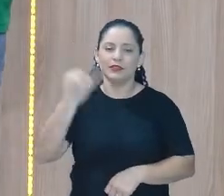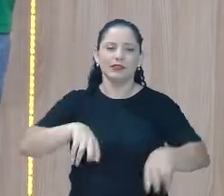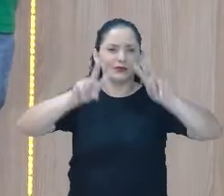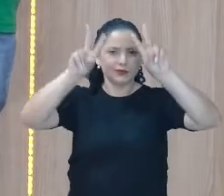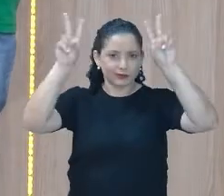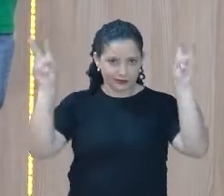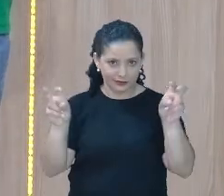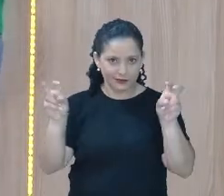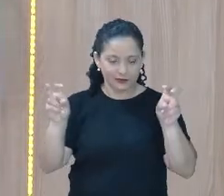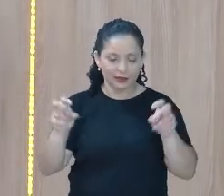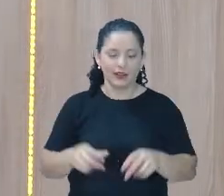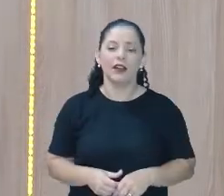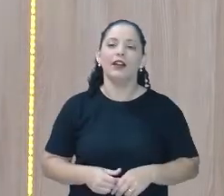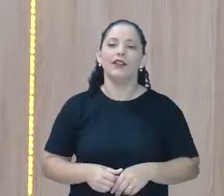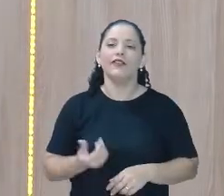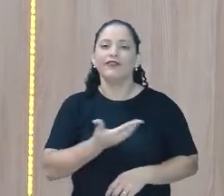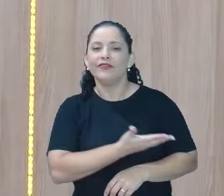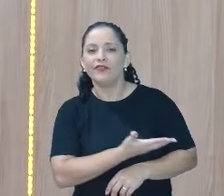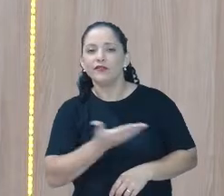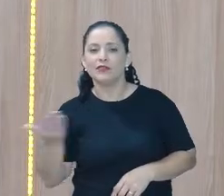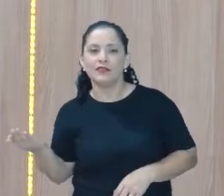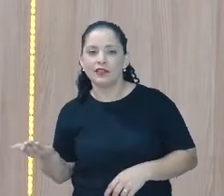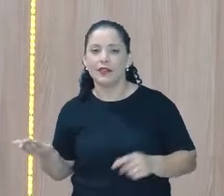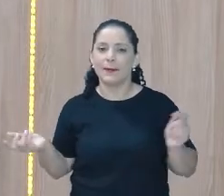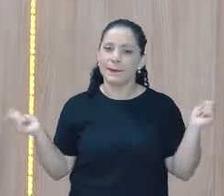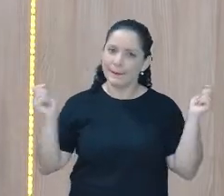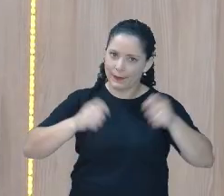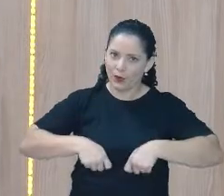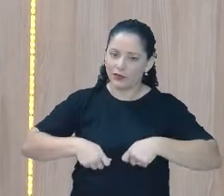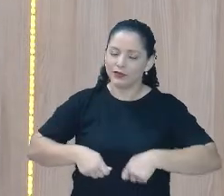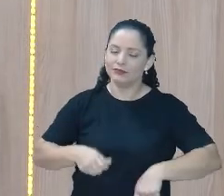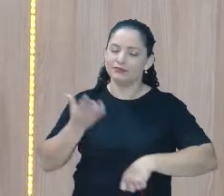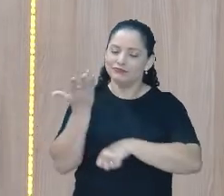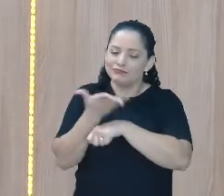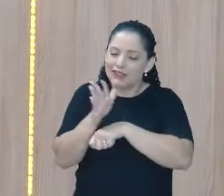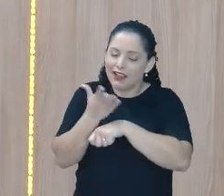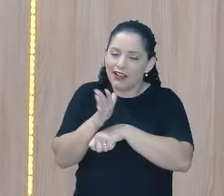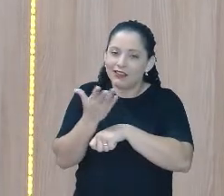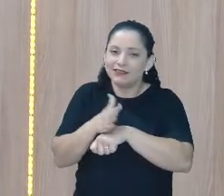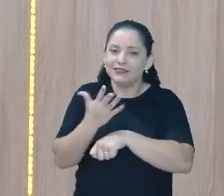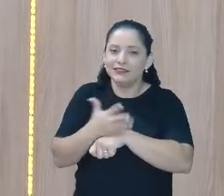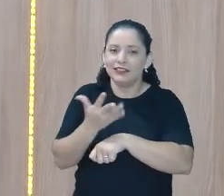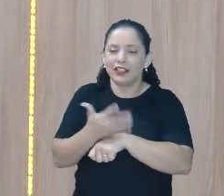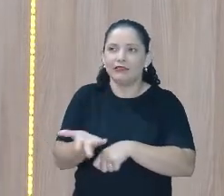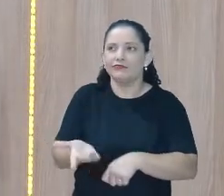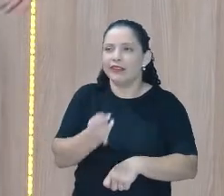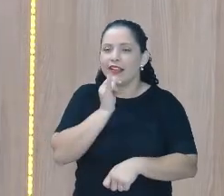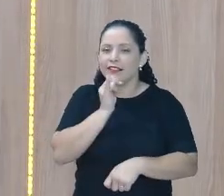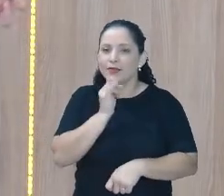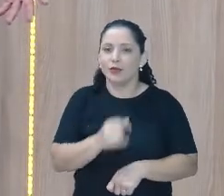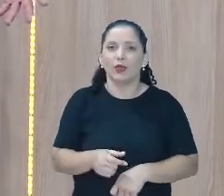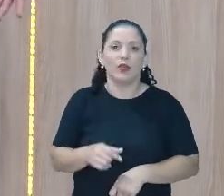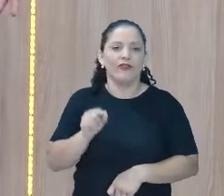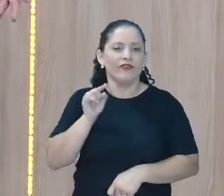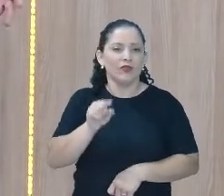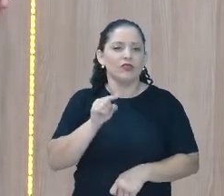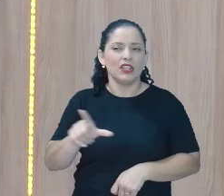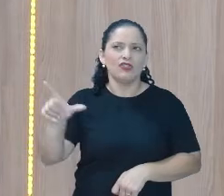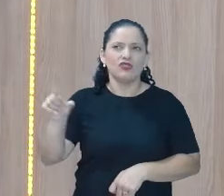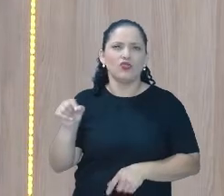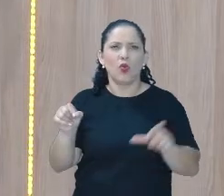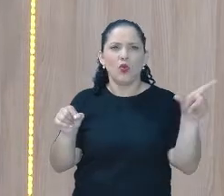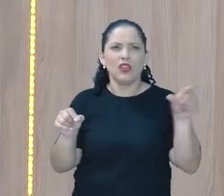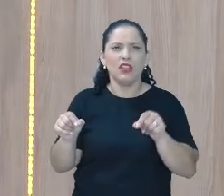assunto aqui específico, você mesmo pode fazer o seu exercício, tá? Você pode aí escolher 2 números e dividir,